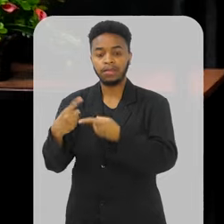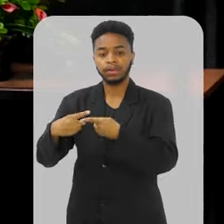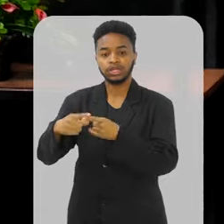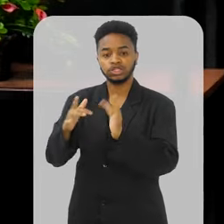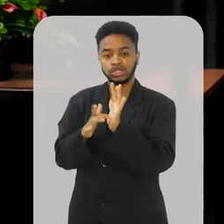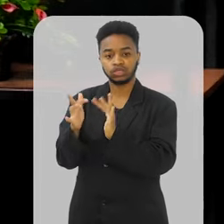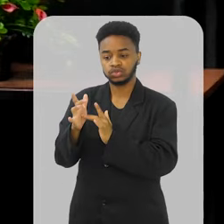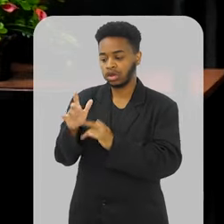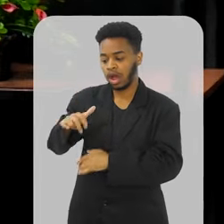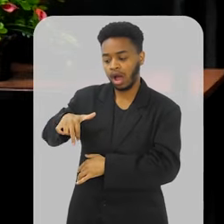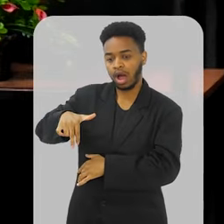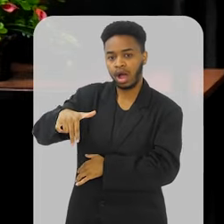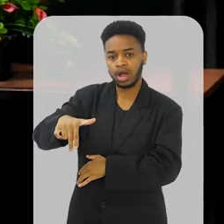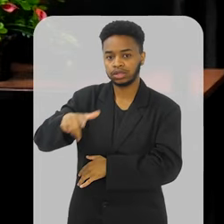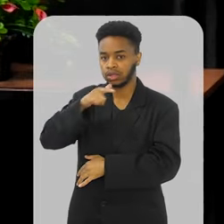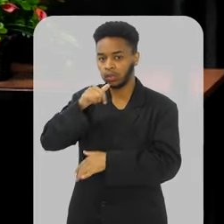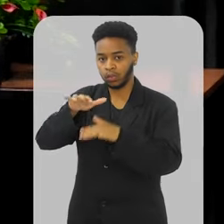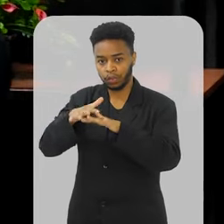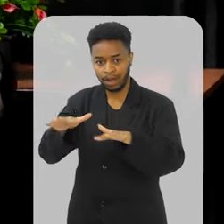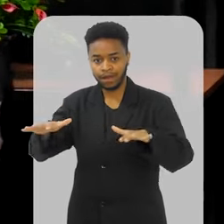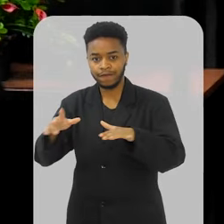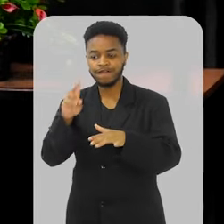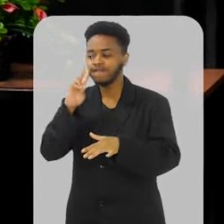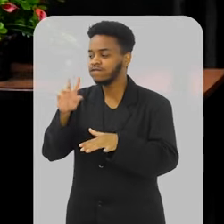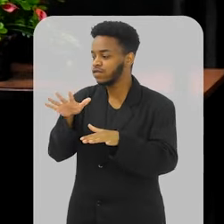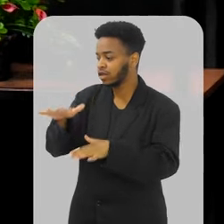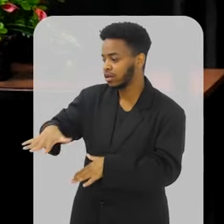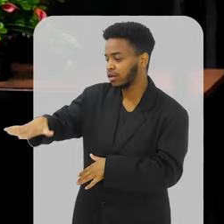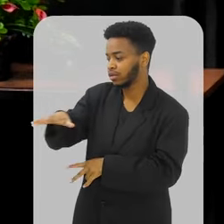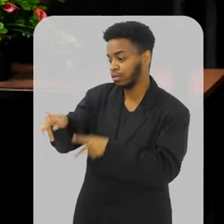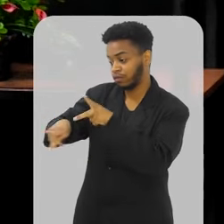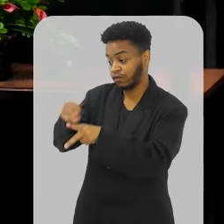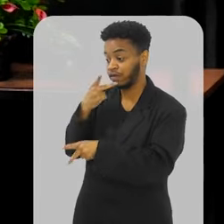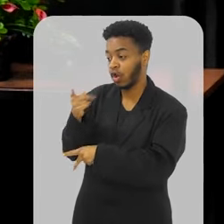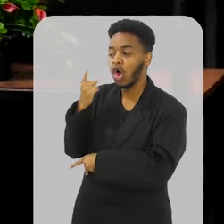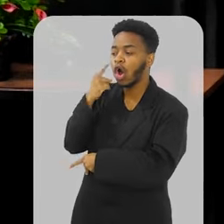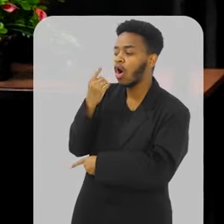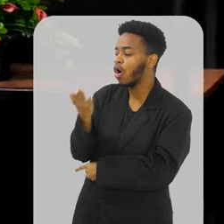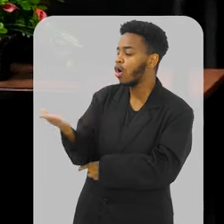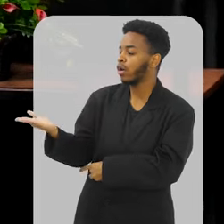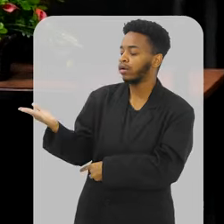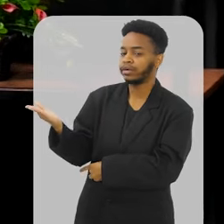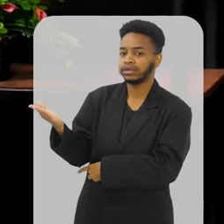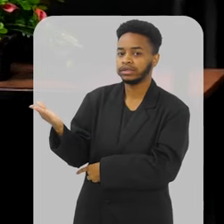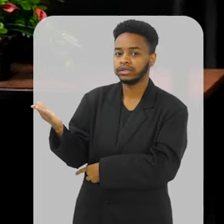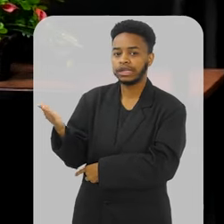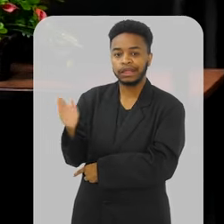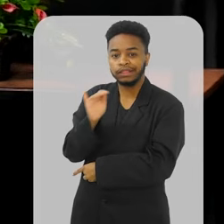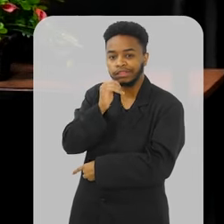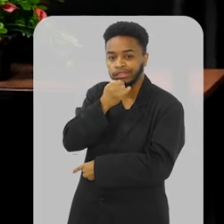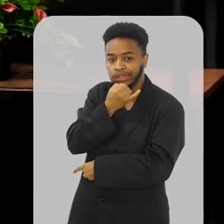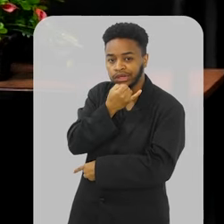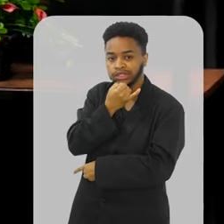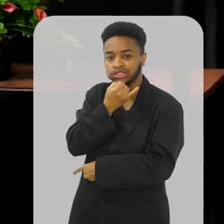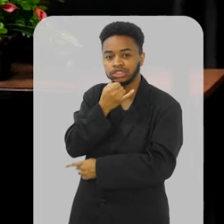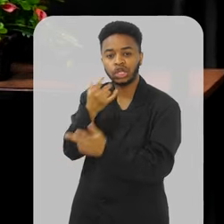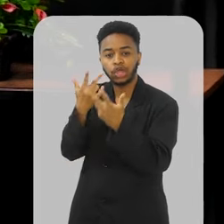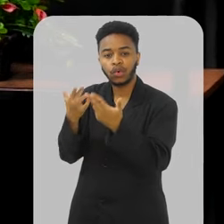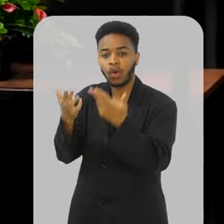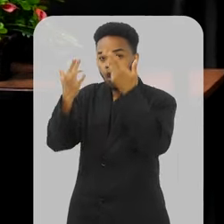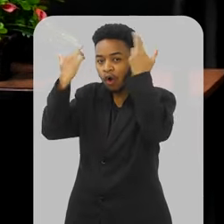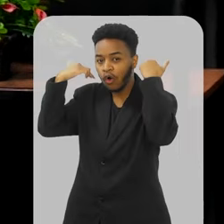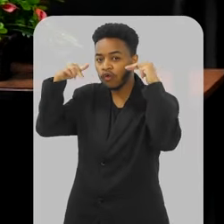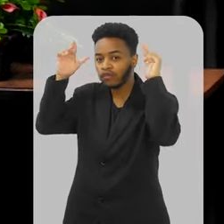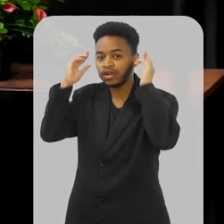a um mar para um outro lado ele viê uma multidão E diz vede como eles estão abatidos feito